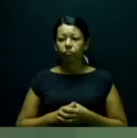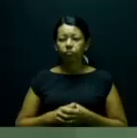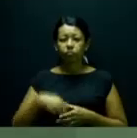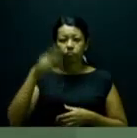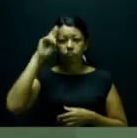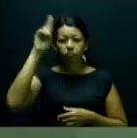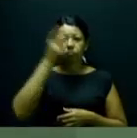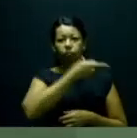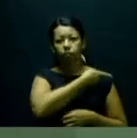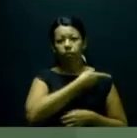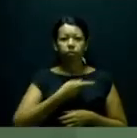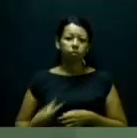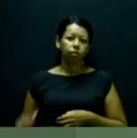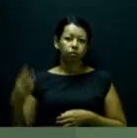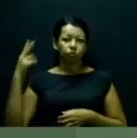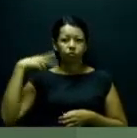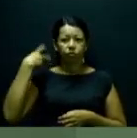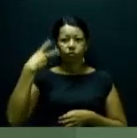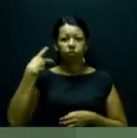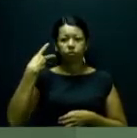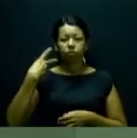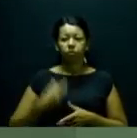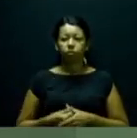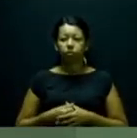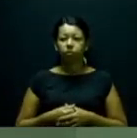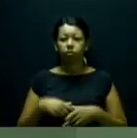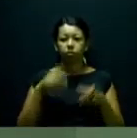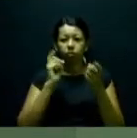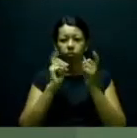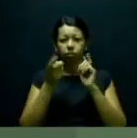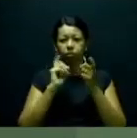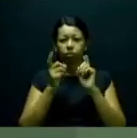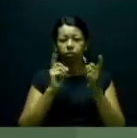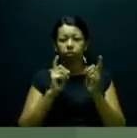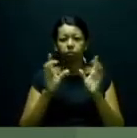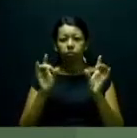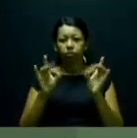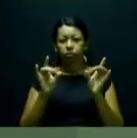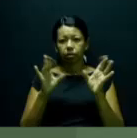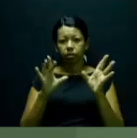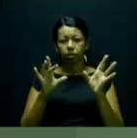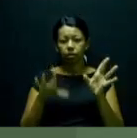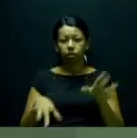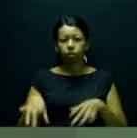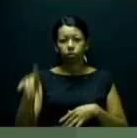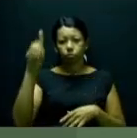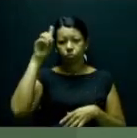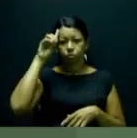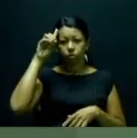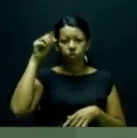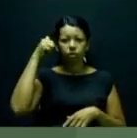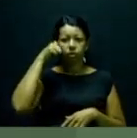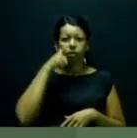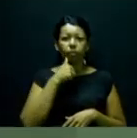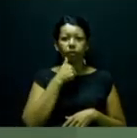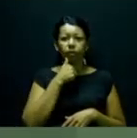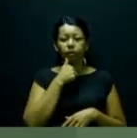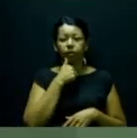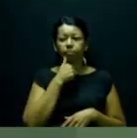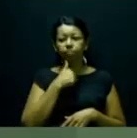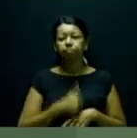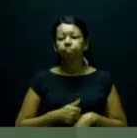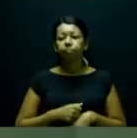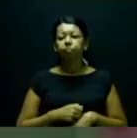Senhor presidente, senhores vereadores, na sessão solene em comemoração do Dia Internacional das